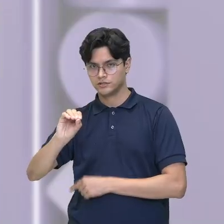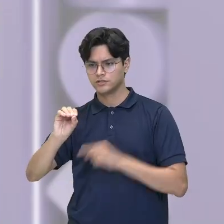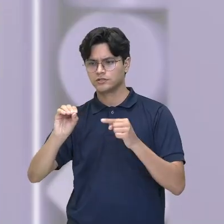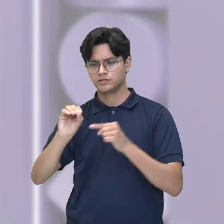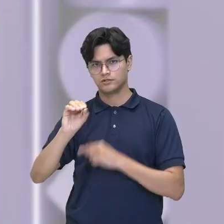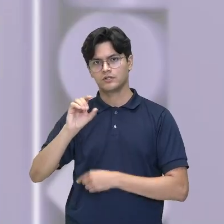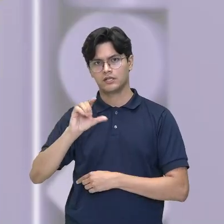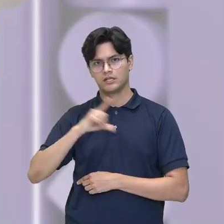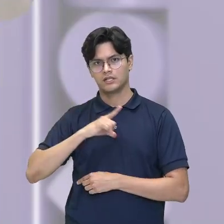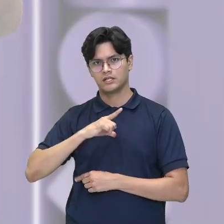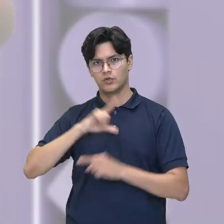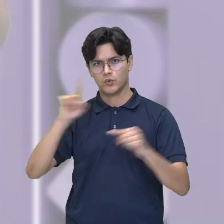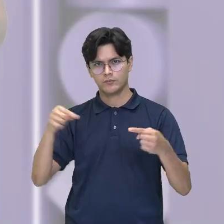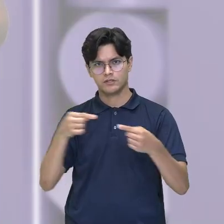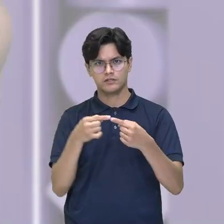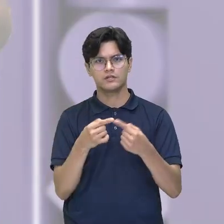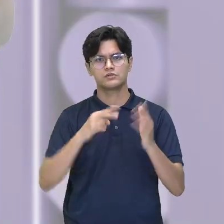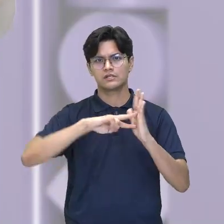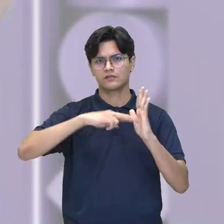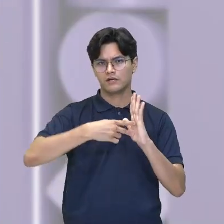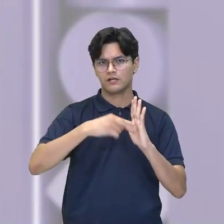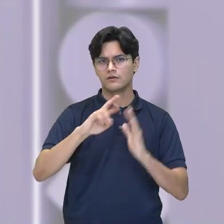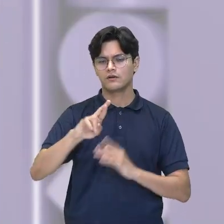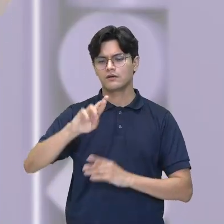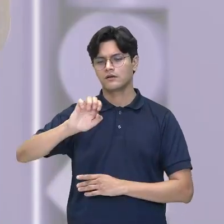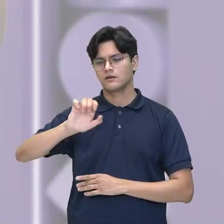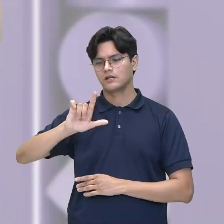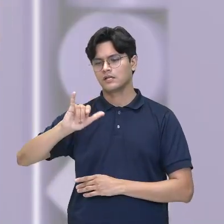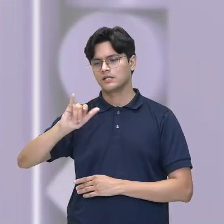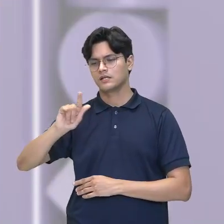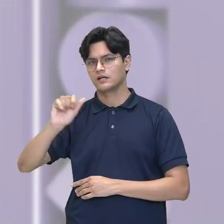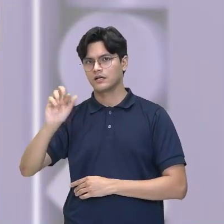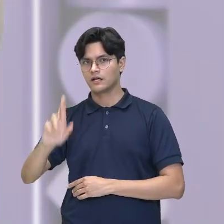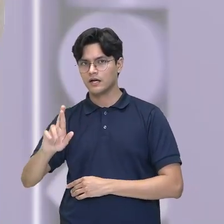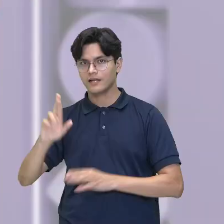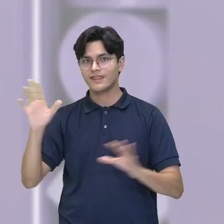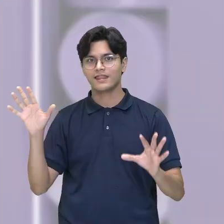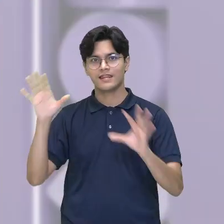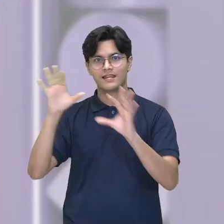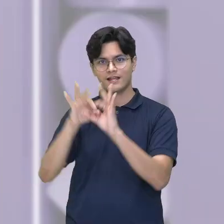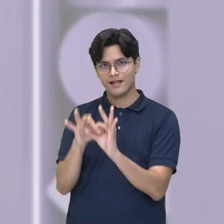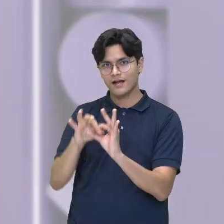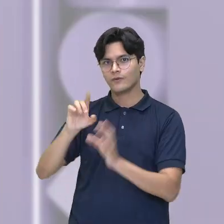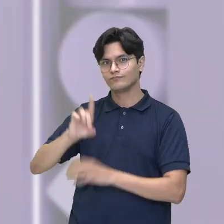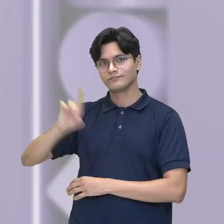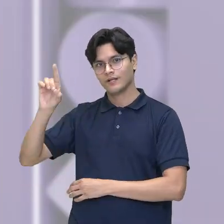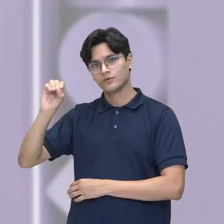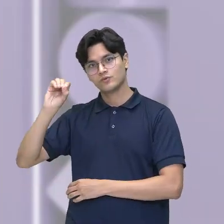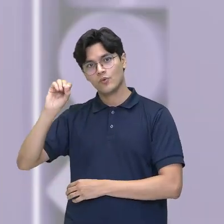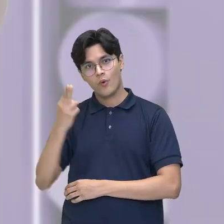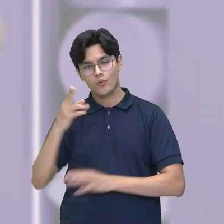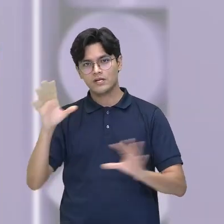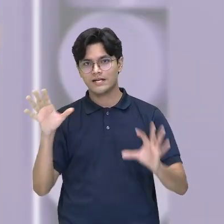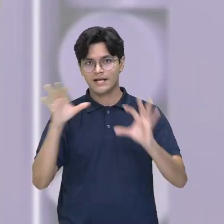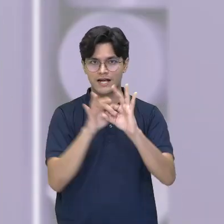religar o ser humano com Deus, o ser humano com o transcendente. Mas